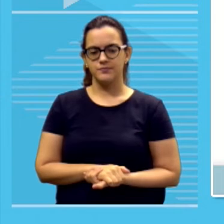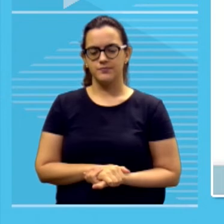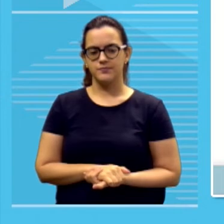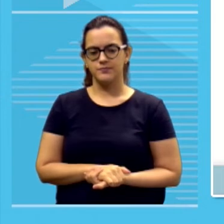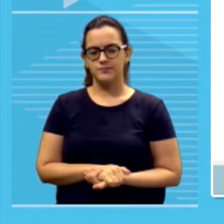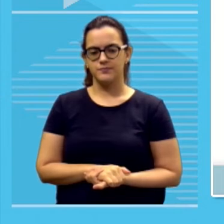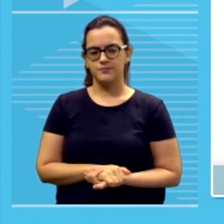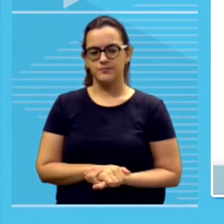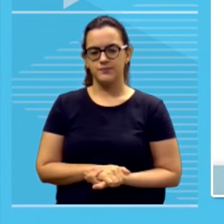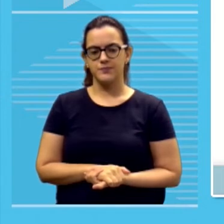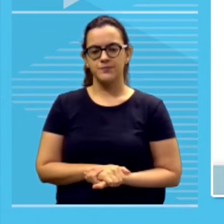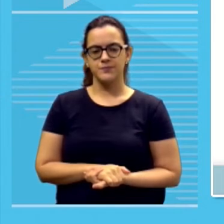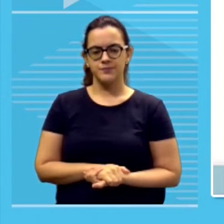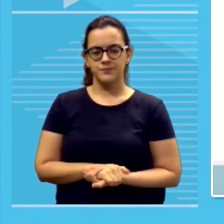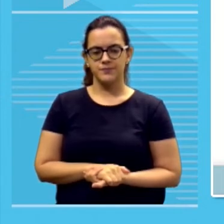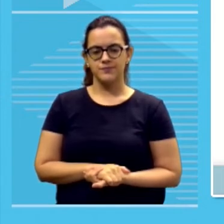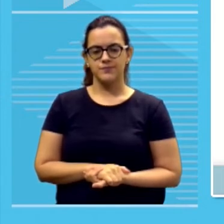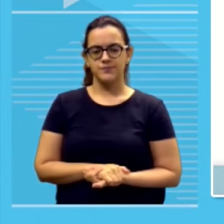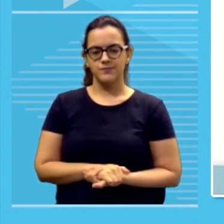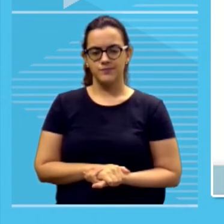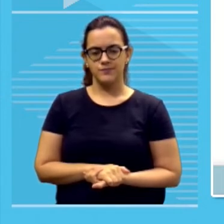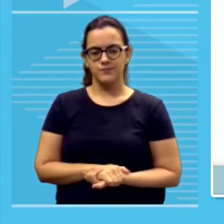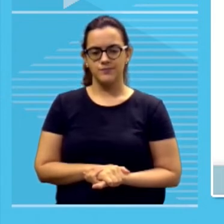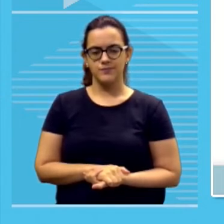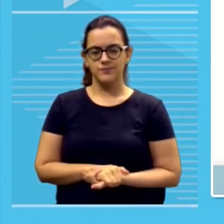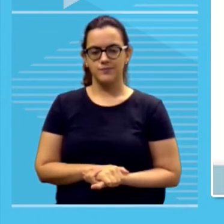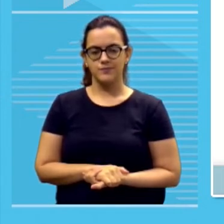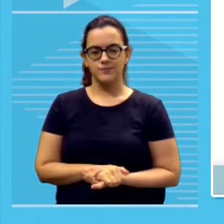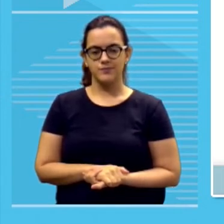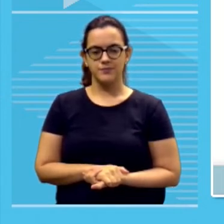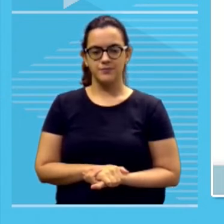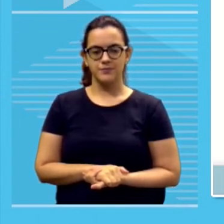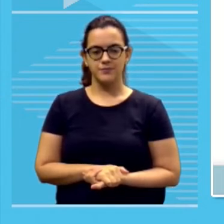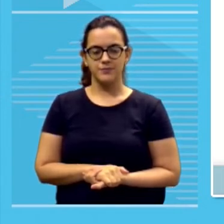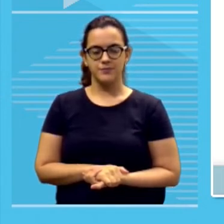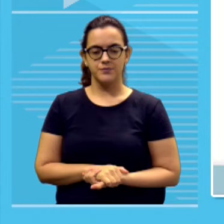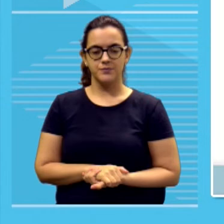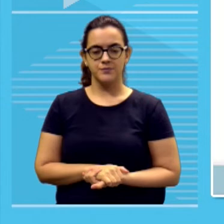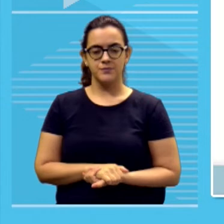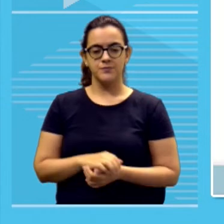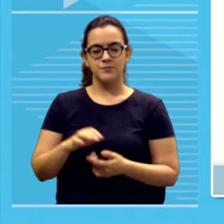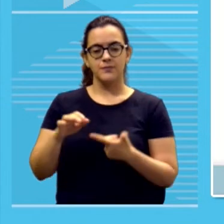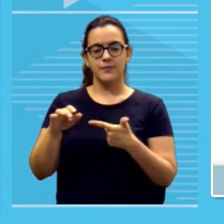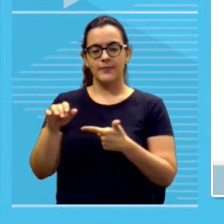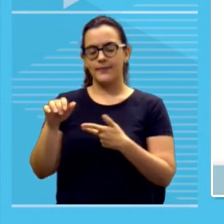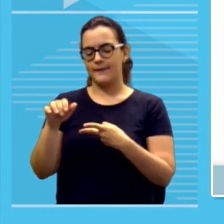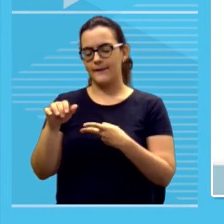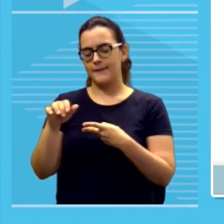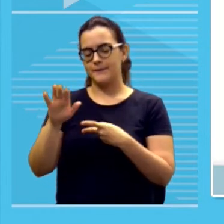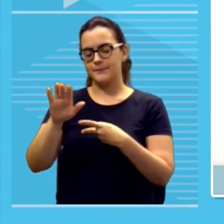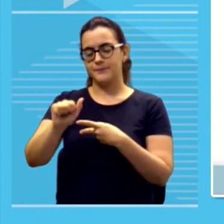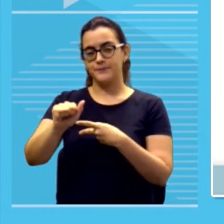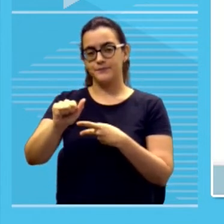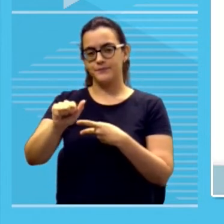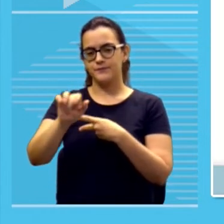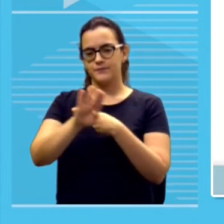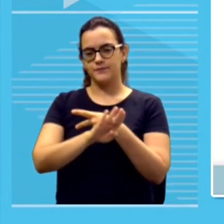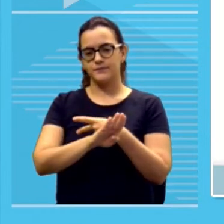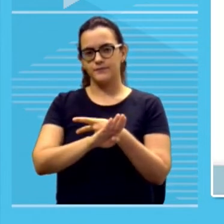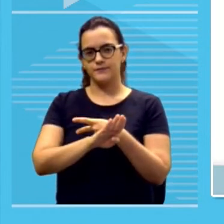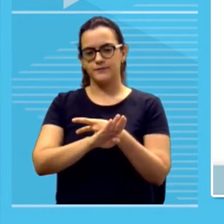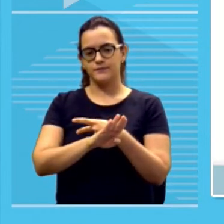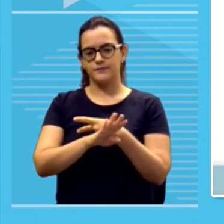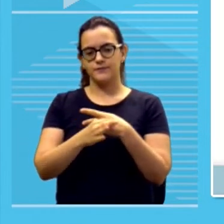- Y A ao quadrado essa aqui seria a distância do a para o b